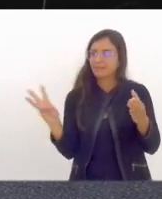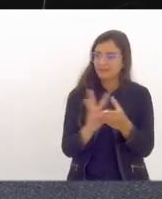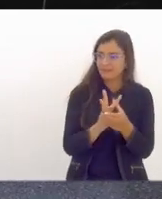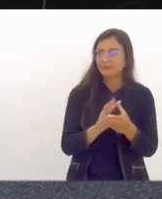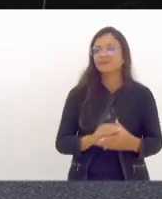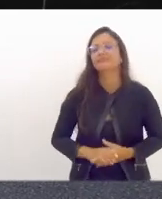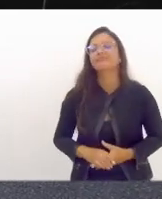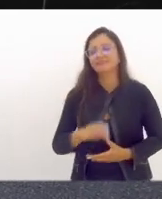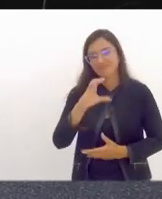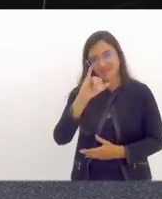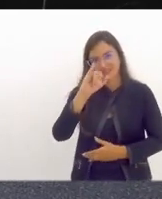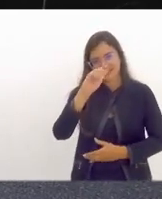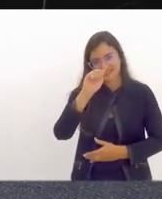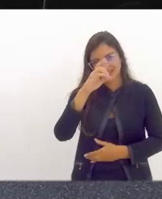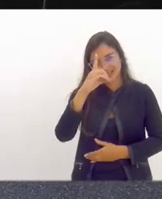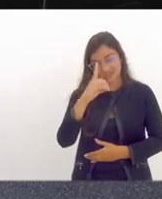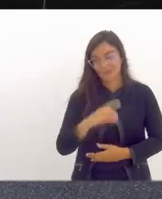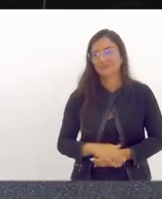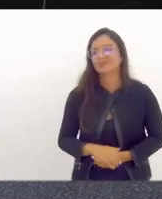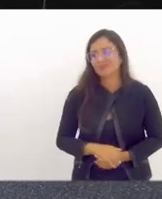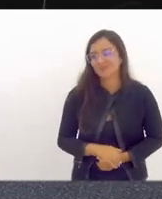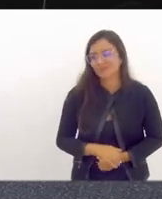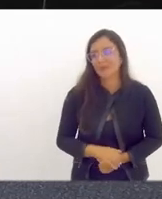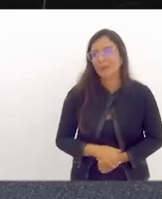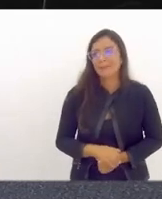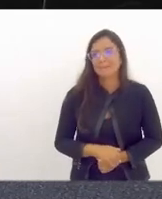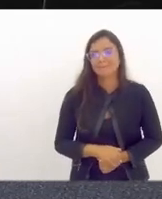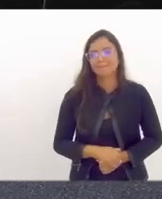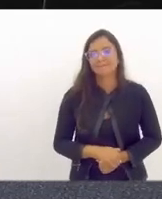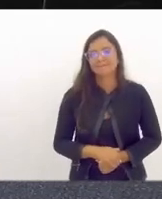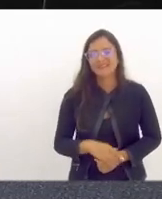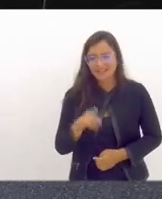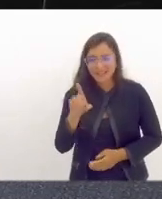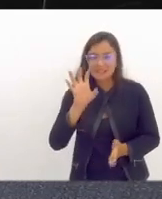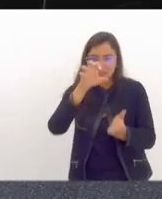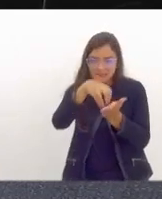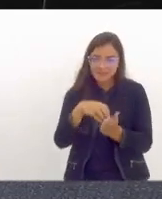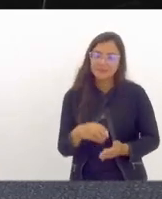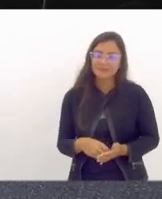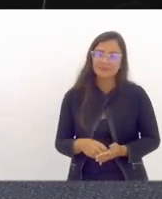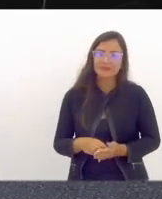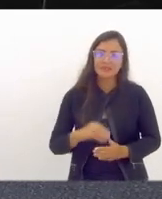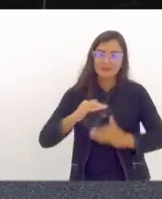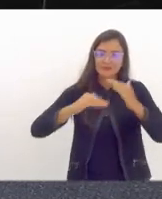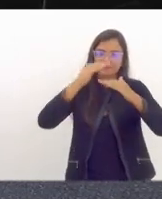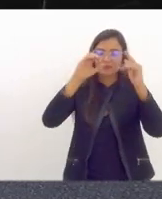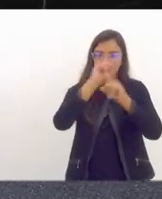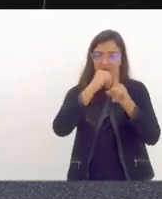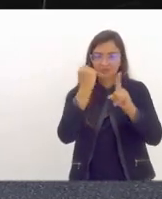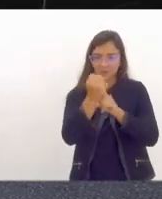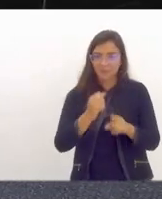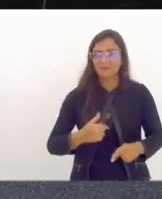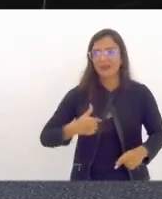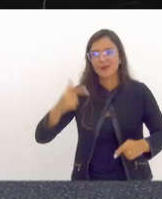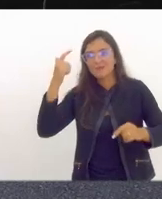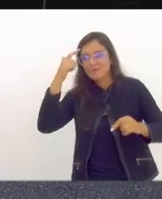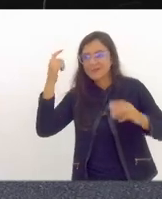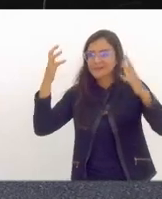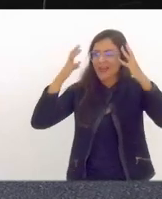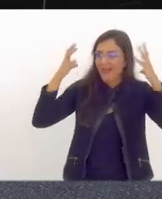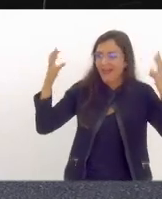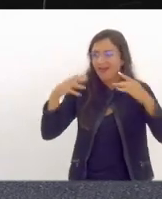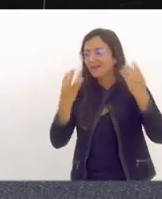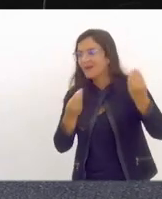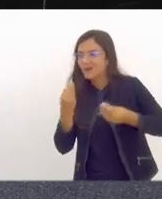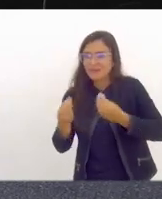ciad seta integrado de ação e Desenvolvimento Social e Jardim América e aí eu fui para casa com a cabeça do tamanho do